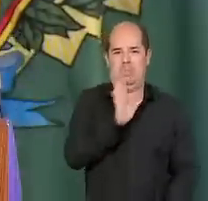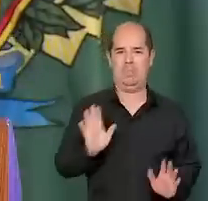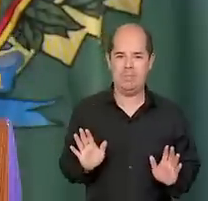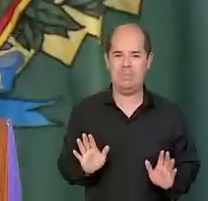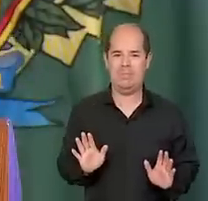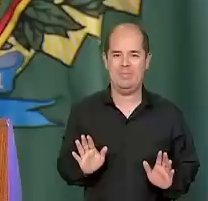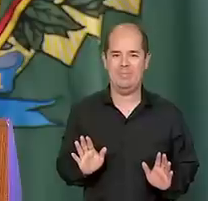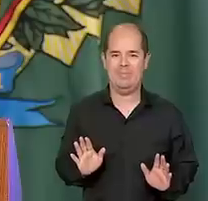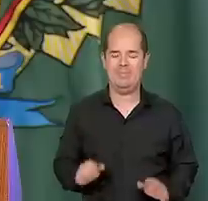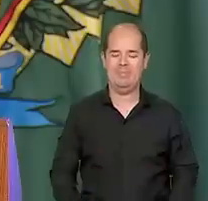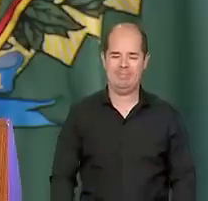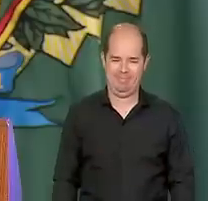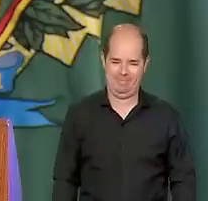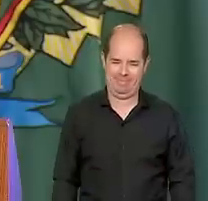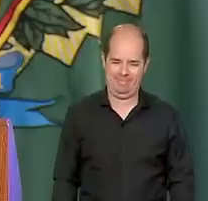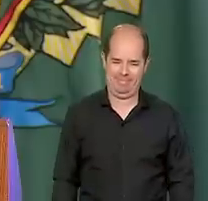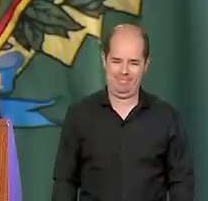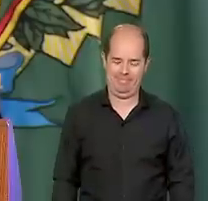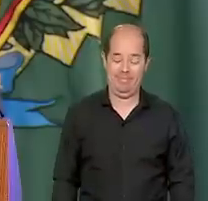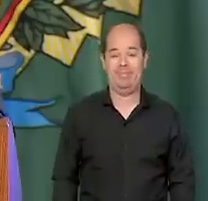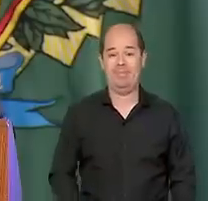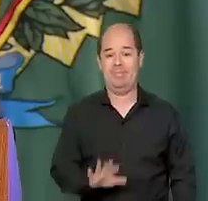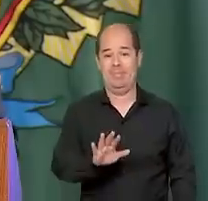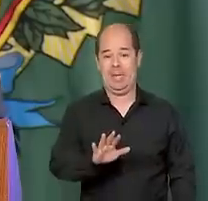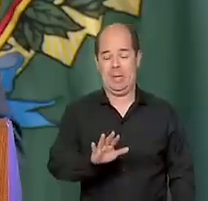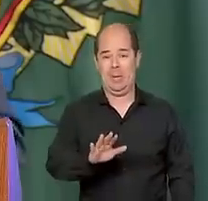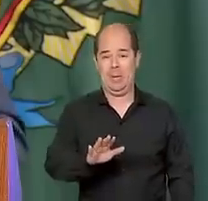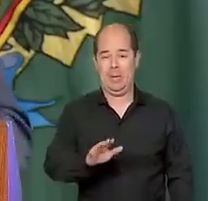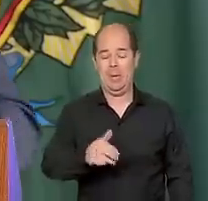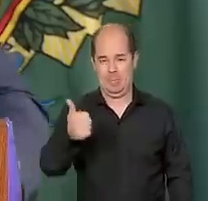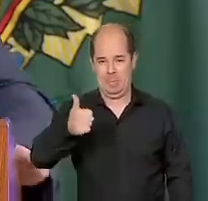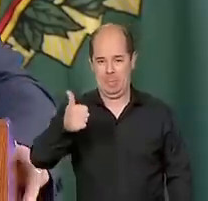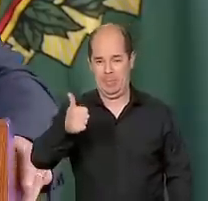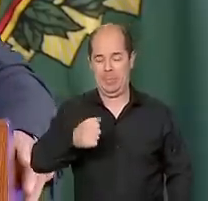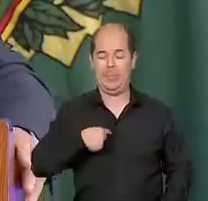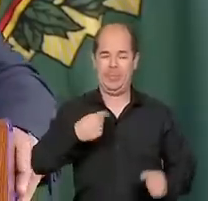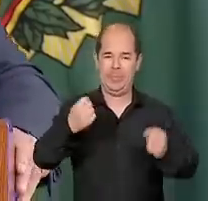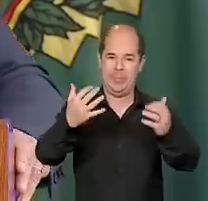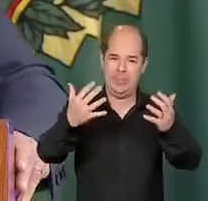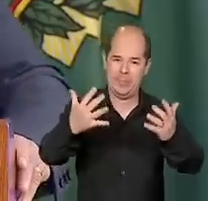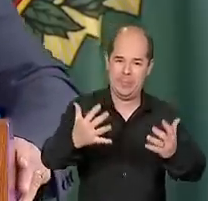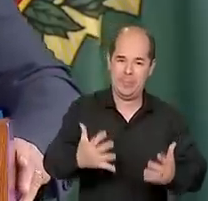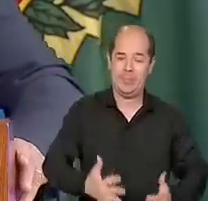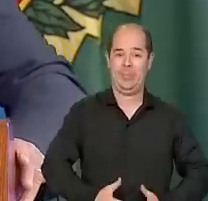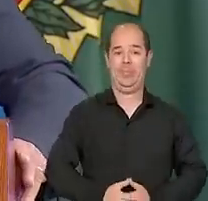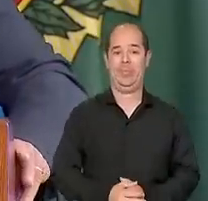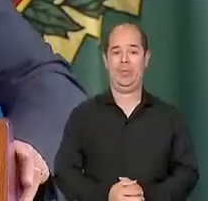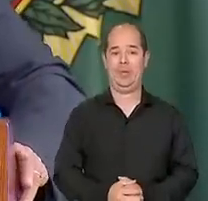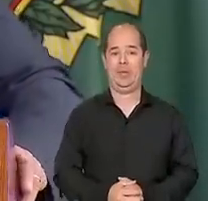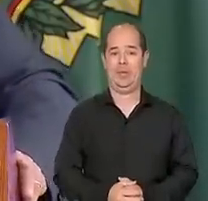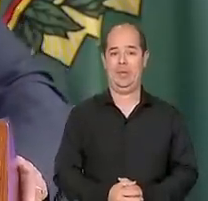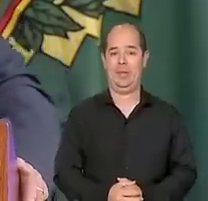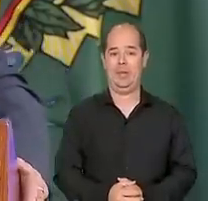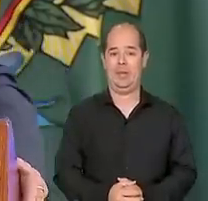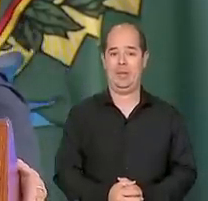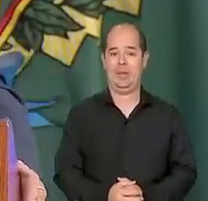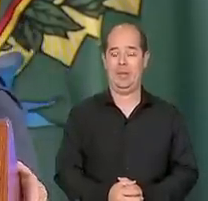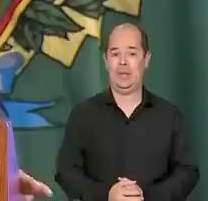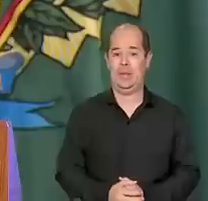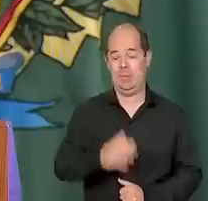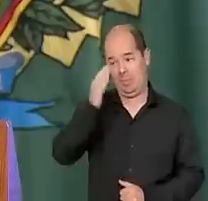queria dizer para vocês sobretudo dizer para a nossa